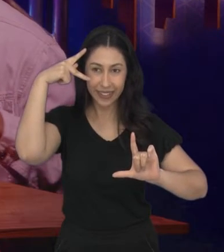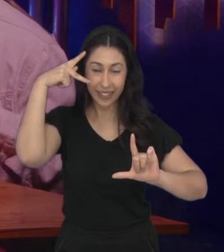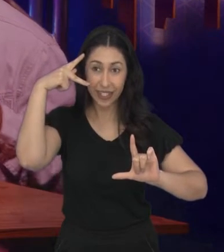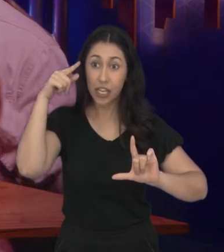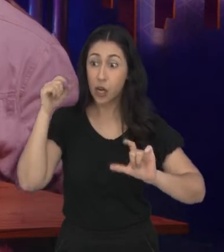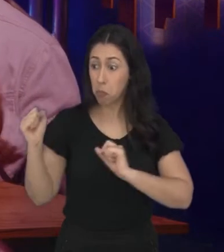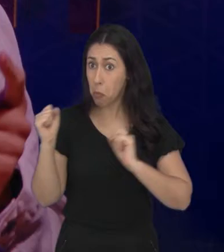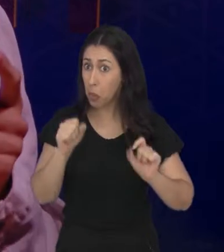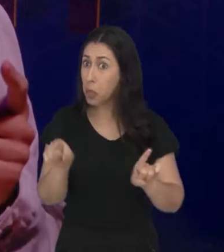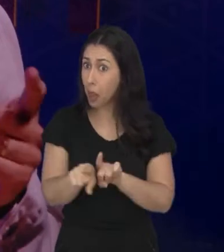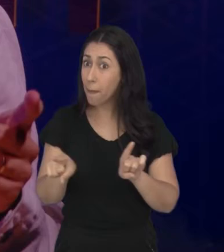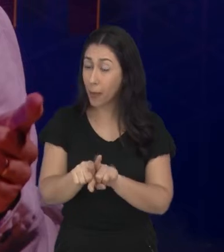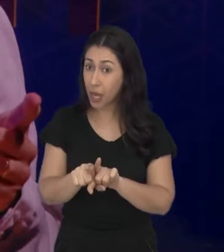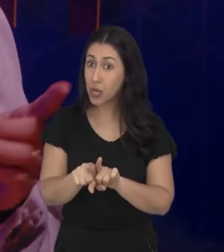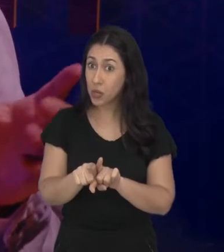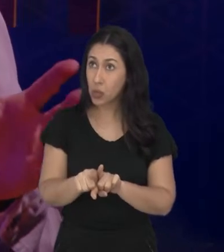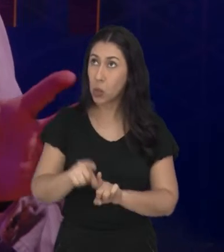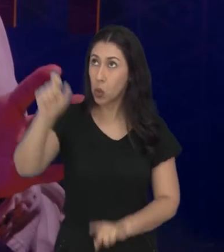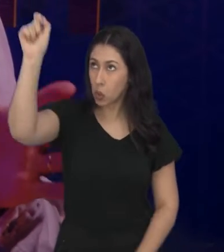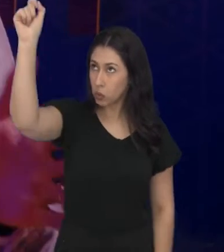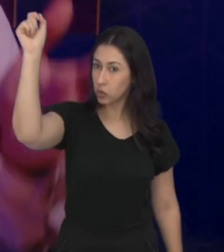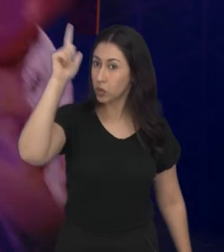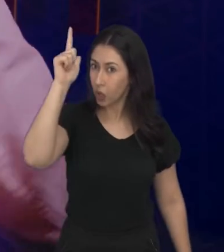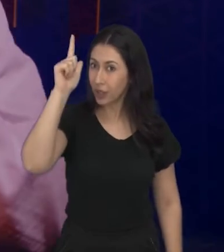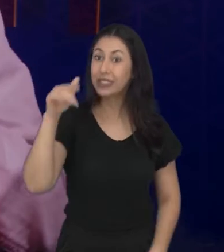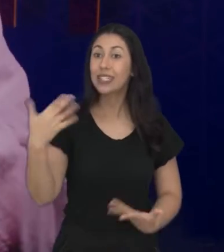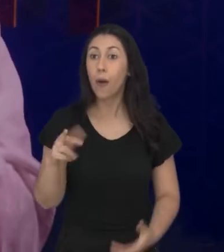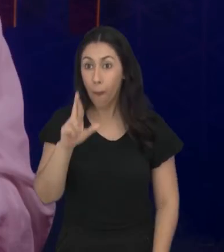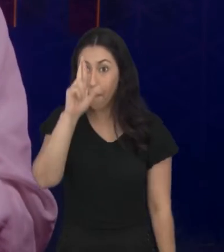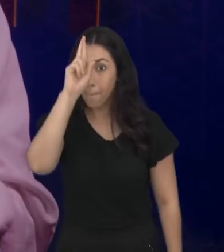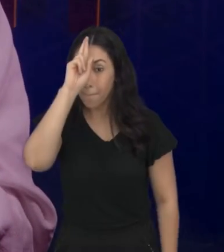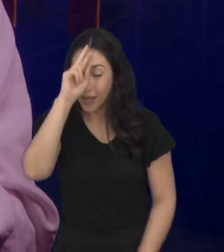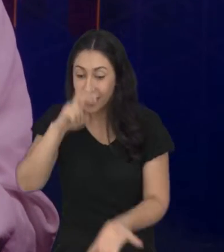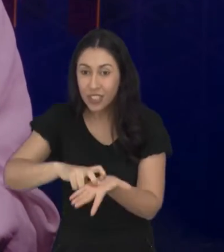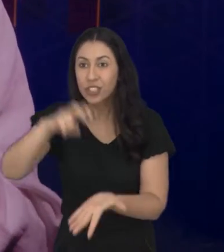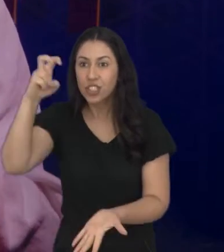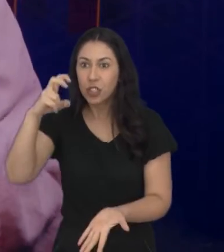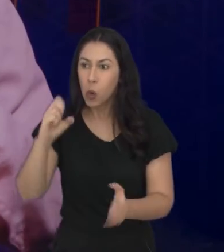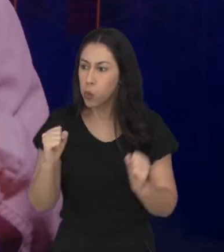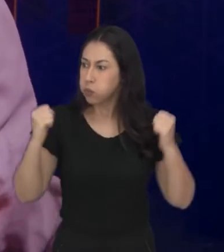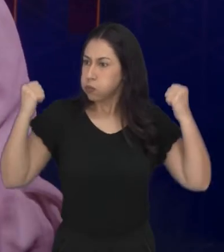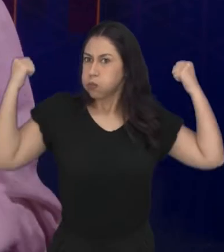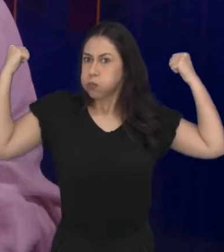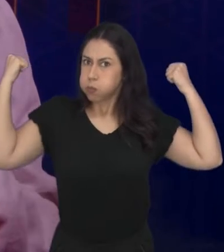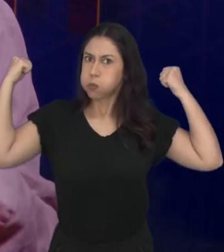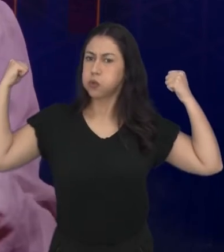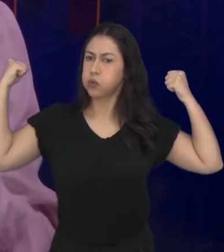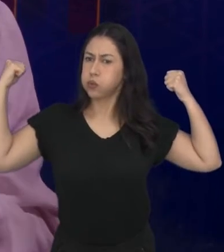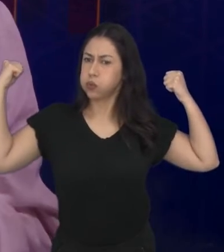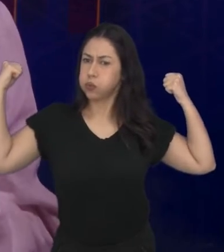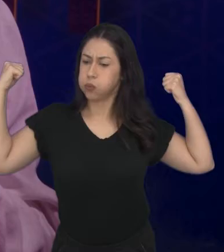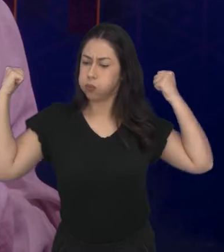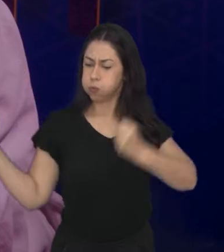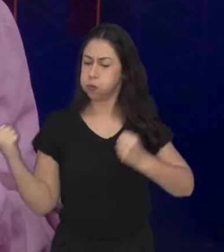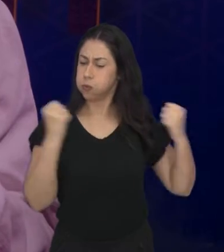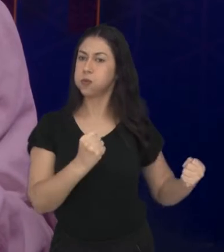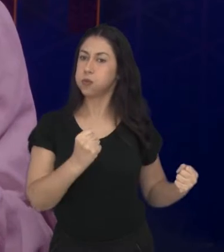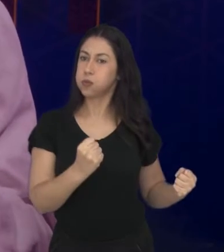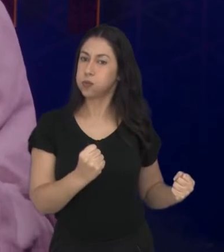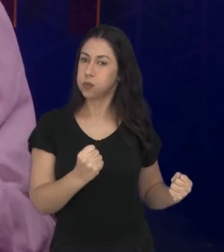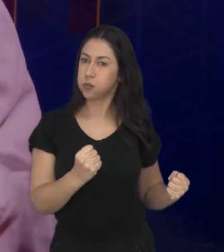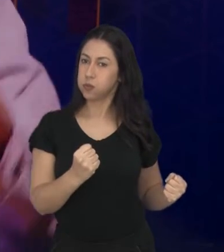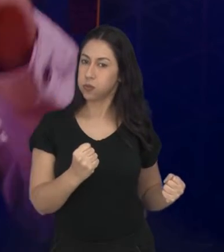Capitais, que o poder dele vem do sol. Então, assim, quando é meio-dia, ele tá fortaço. Uhum. Ninguém derrota o